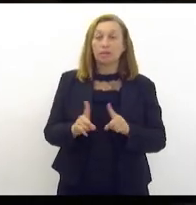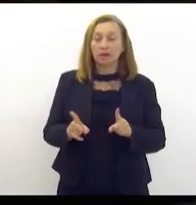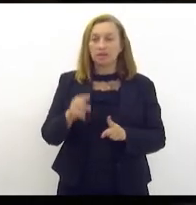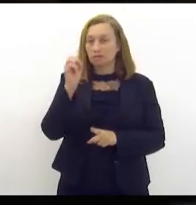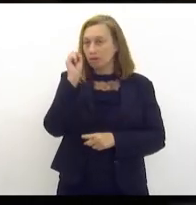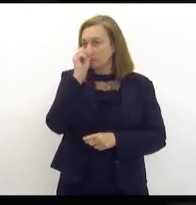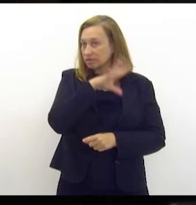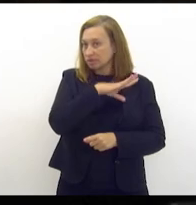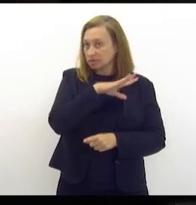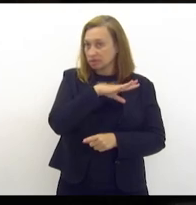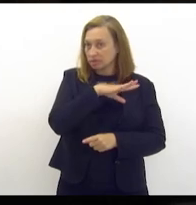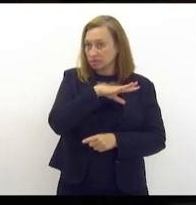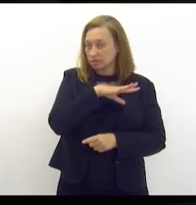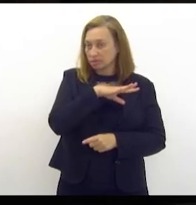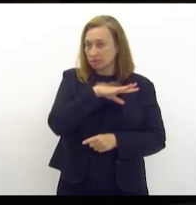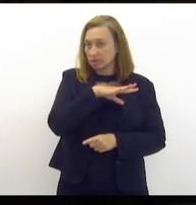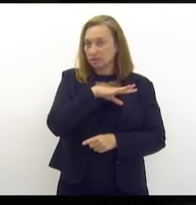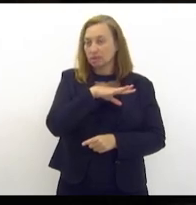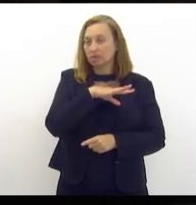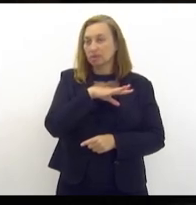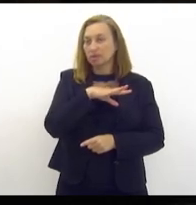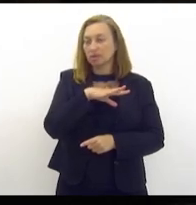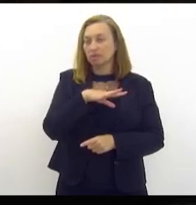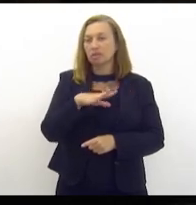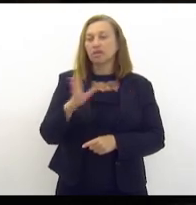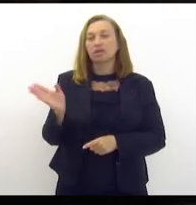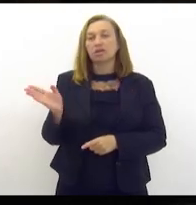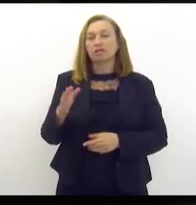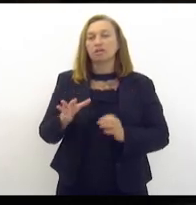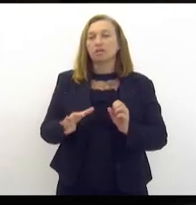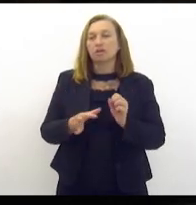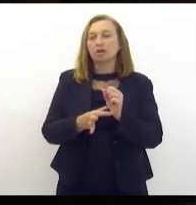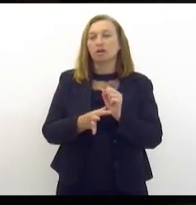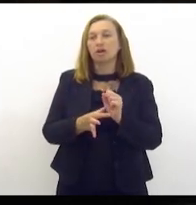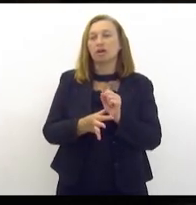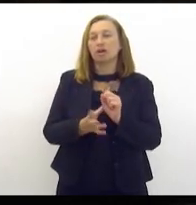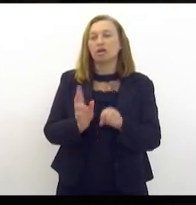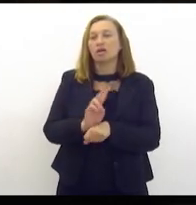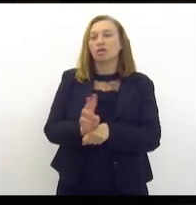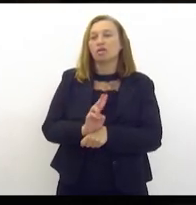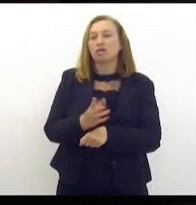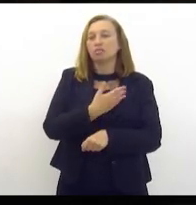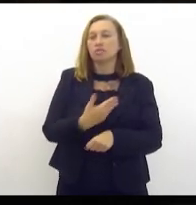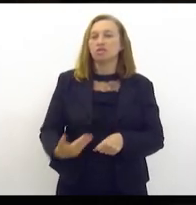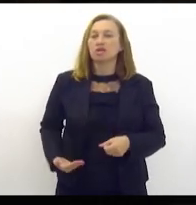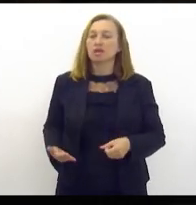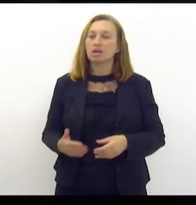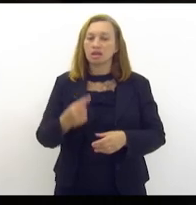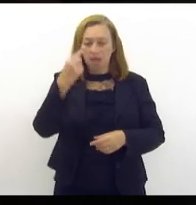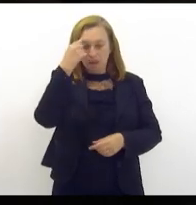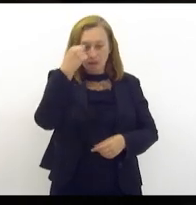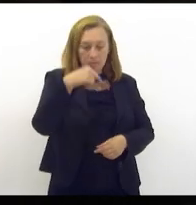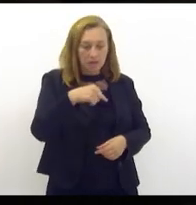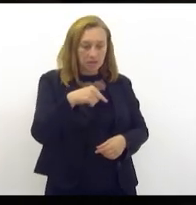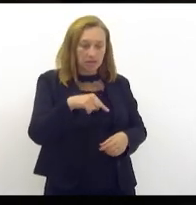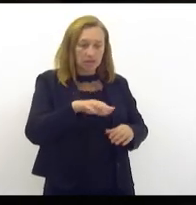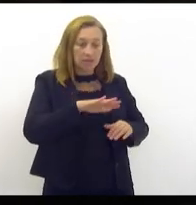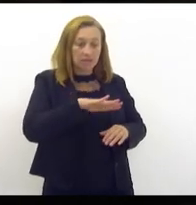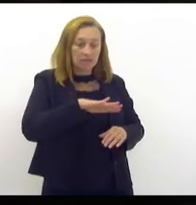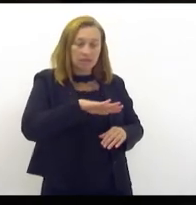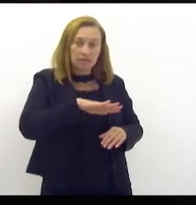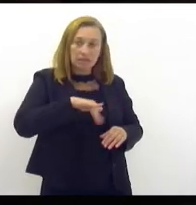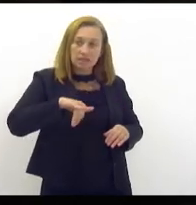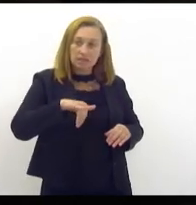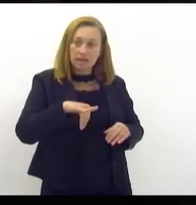abusados, vem com a guarda municipal e manda se retirar porque está parado errado, e